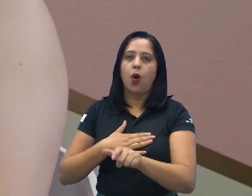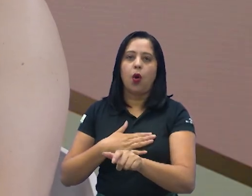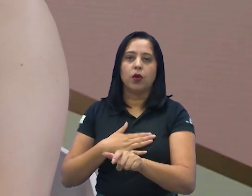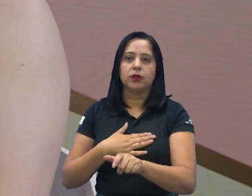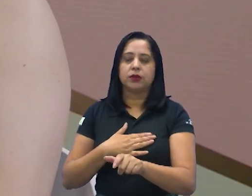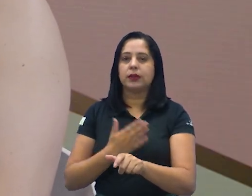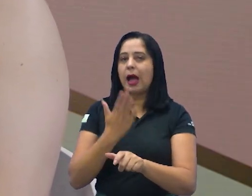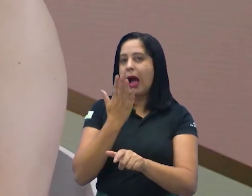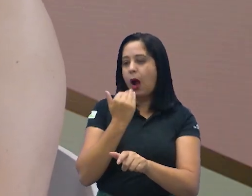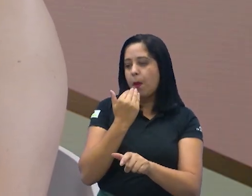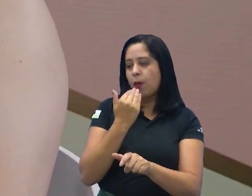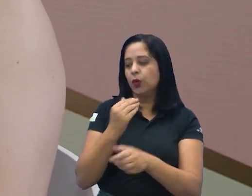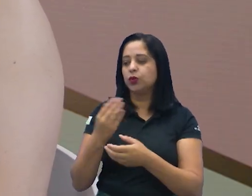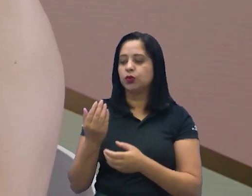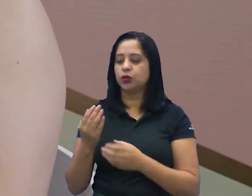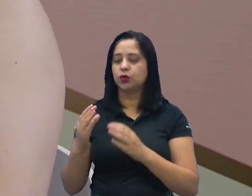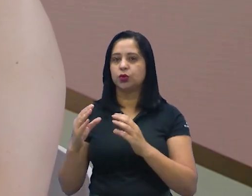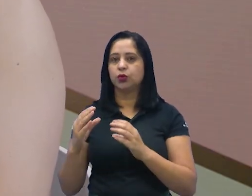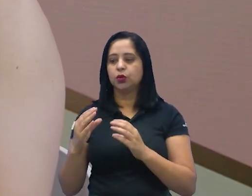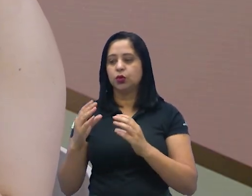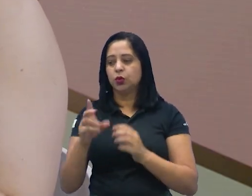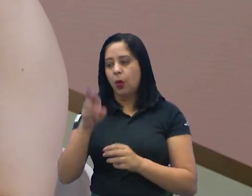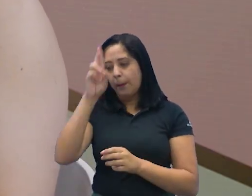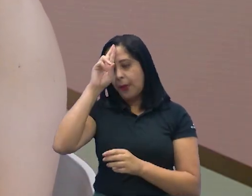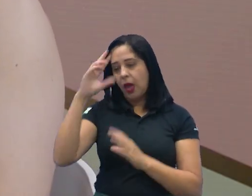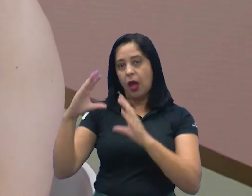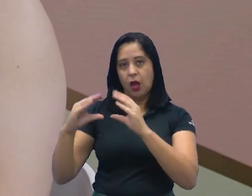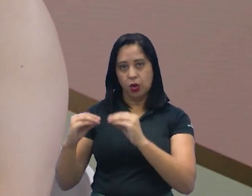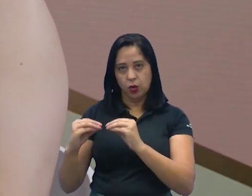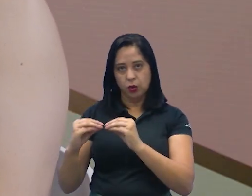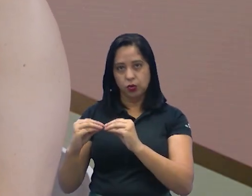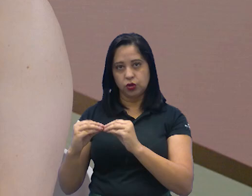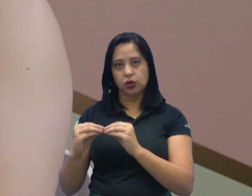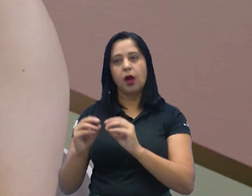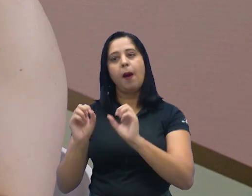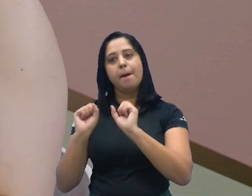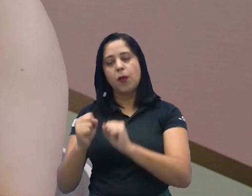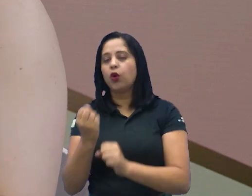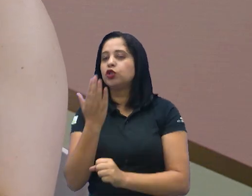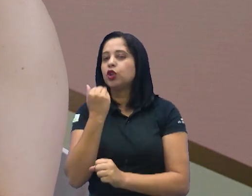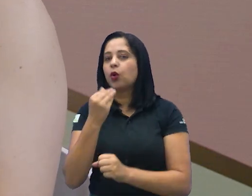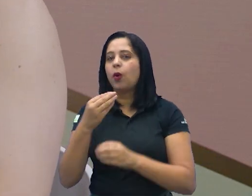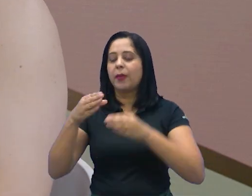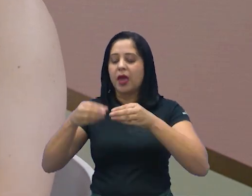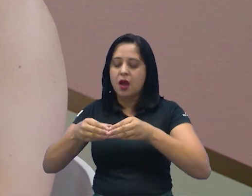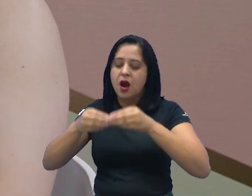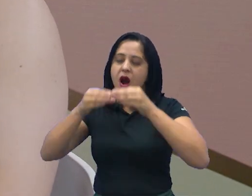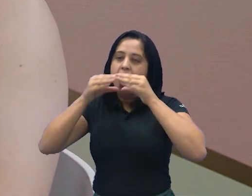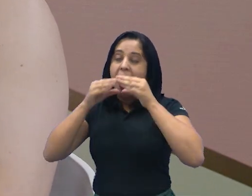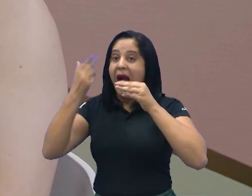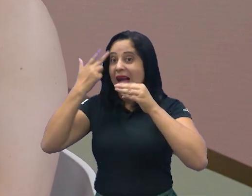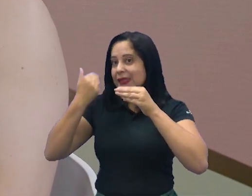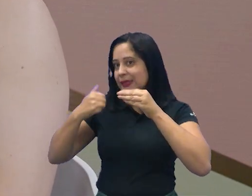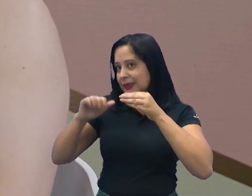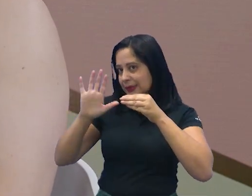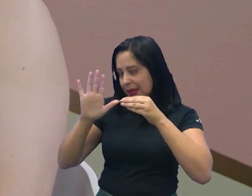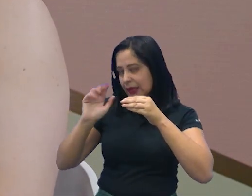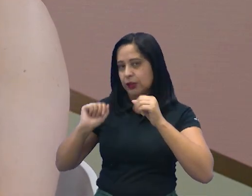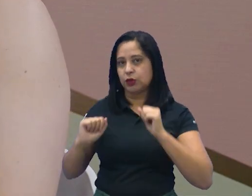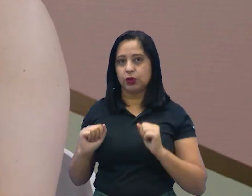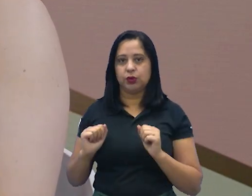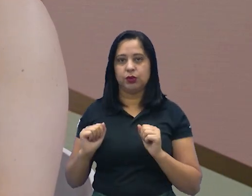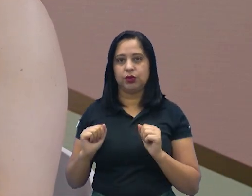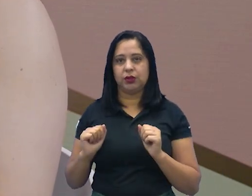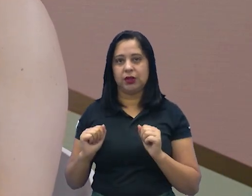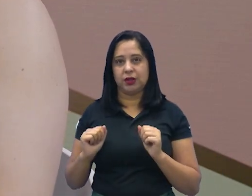jantar da mesma forma, ou então voltar de novo para um lanche natural, fazer um hamburguinho. As pessoas gostam muito de